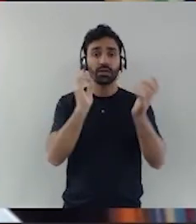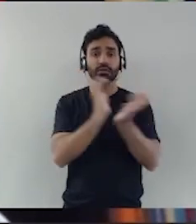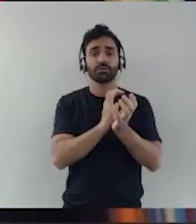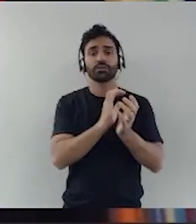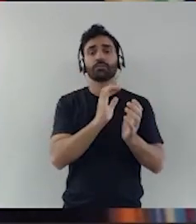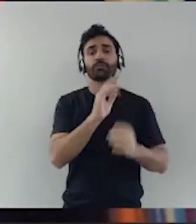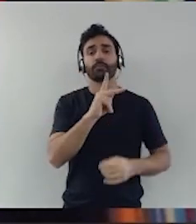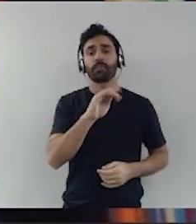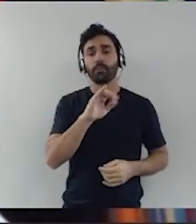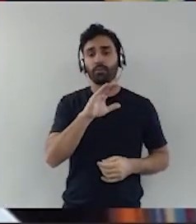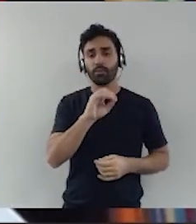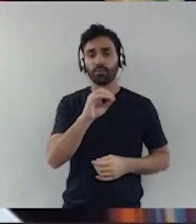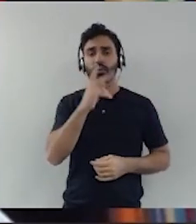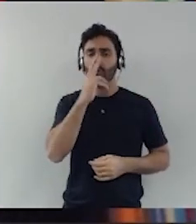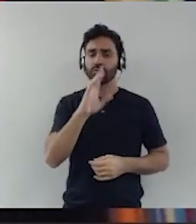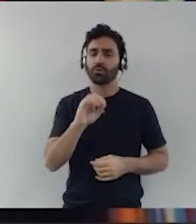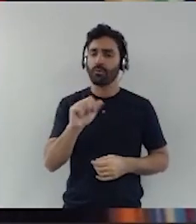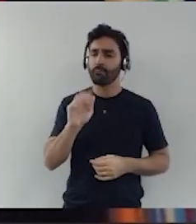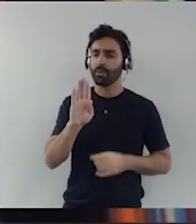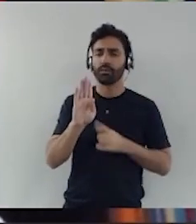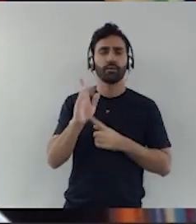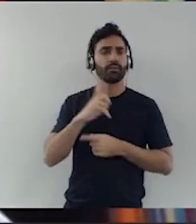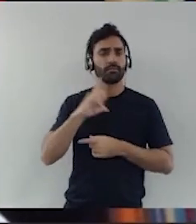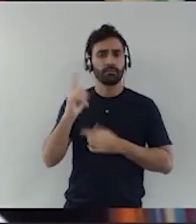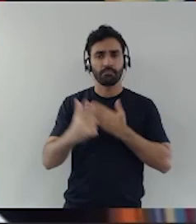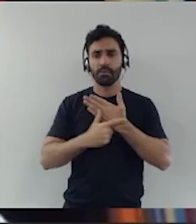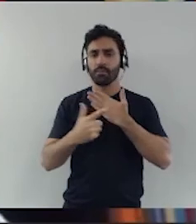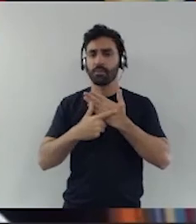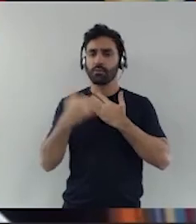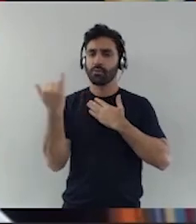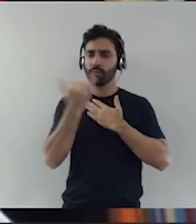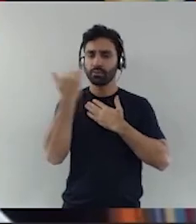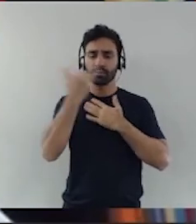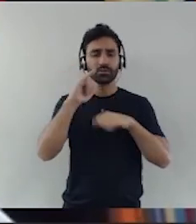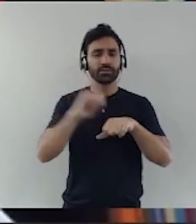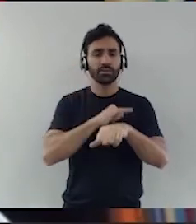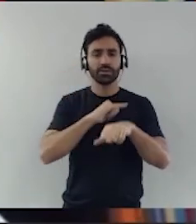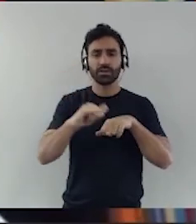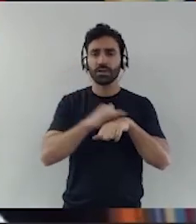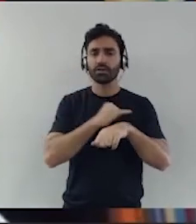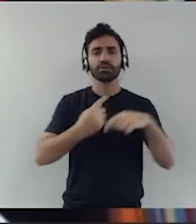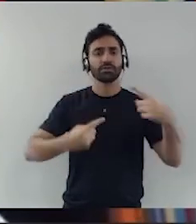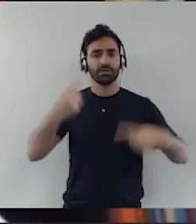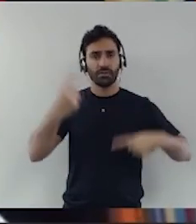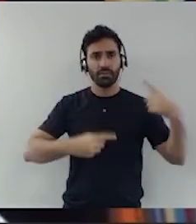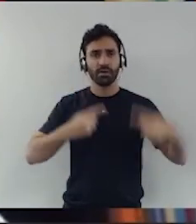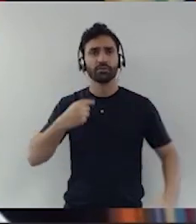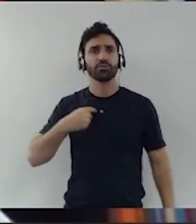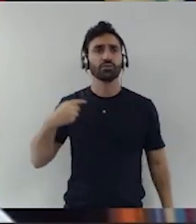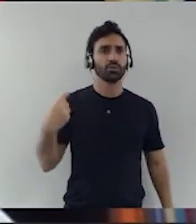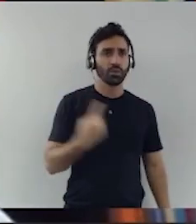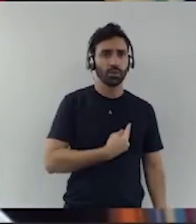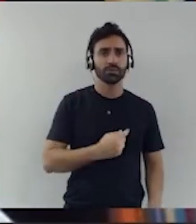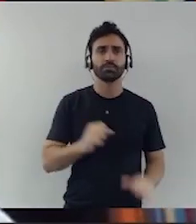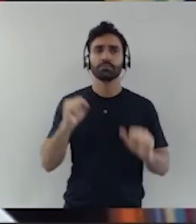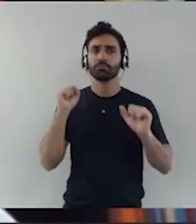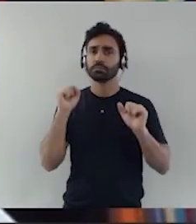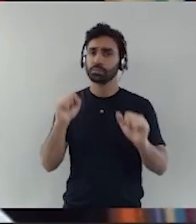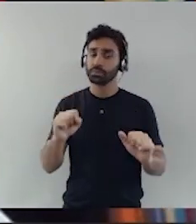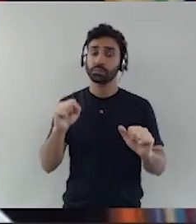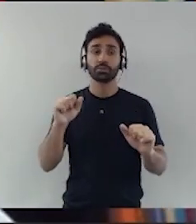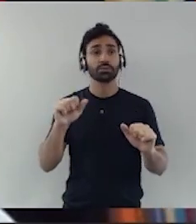dos Advogados do Brasil tem um papel importantíssimo, estratégico nesse debate, para que nós possamos, quem